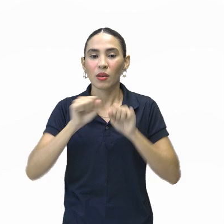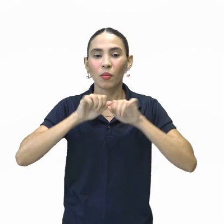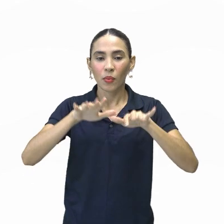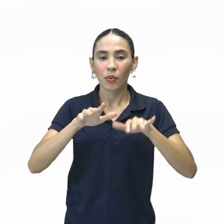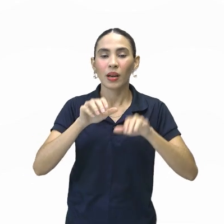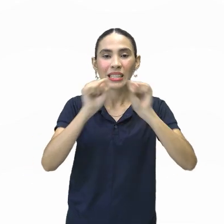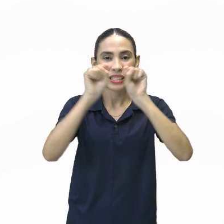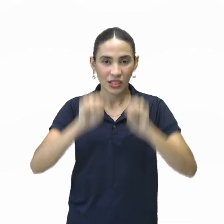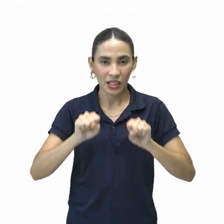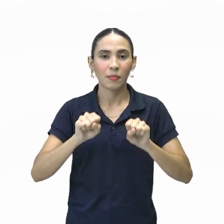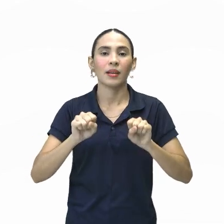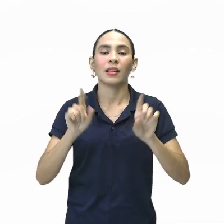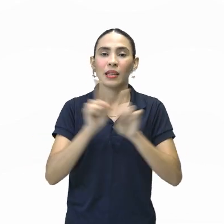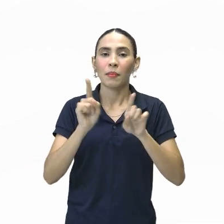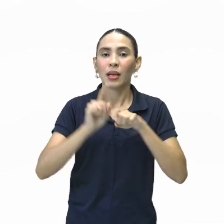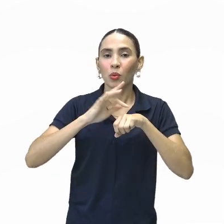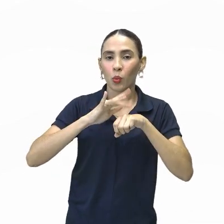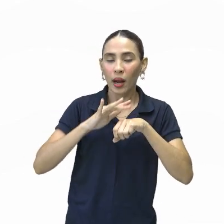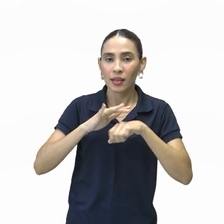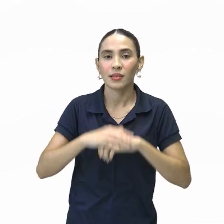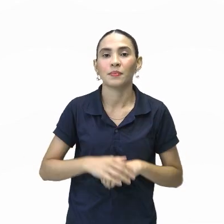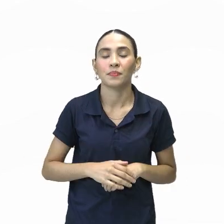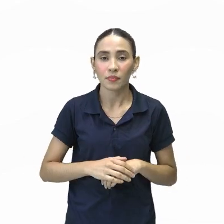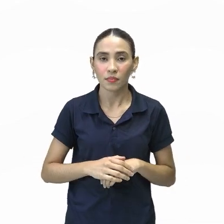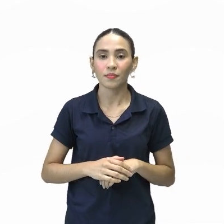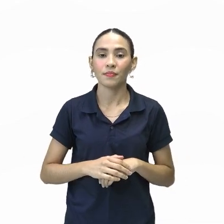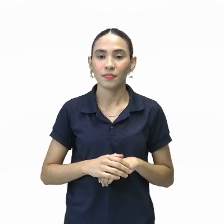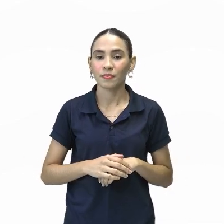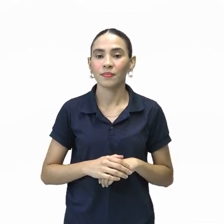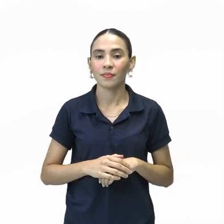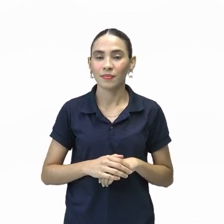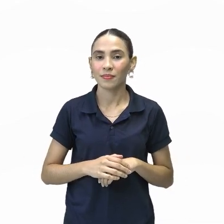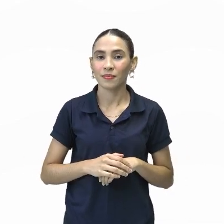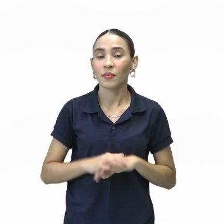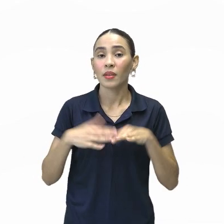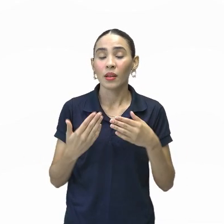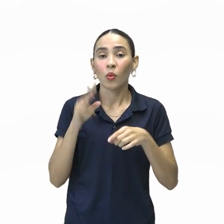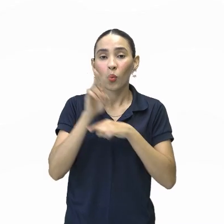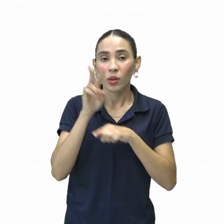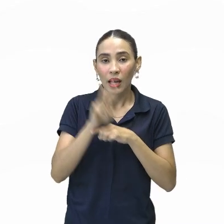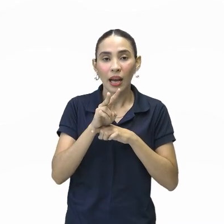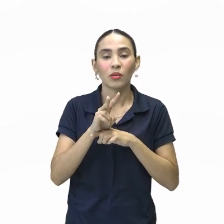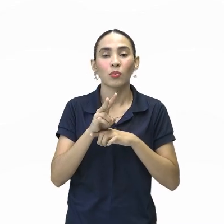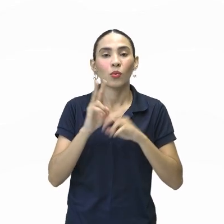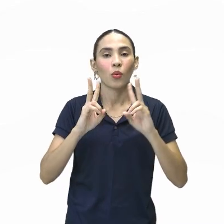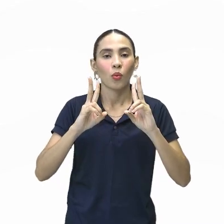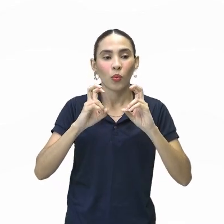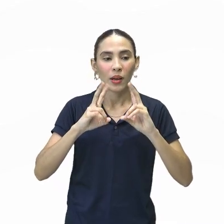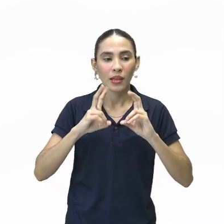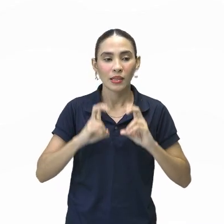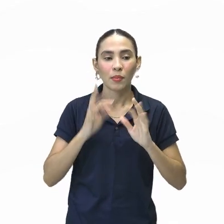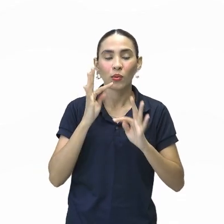disseminação sistêmica dessa doença, né, dessa infecção. O tratamento, né, recomendado